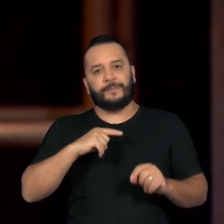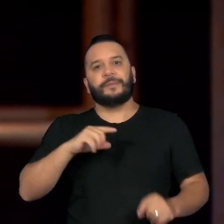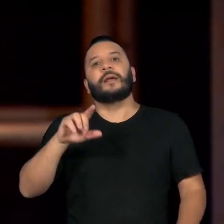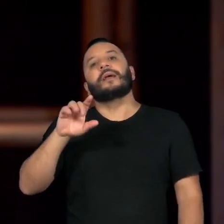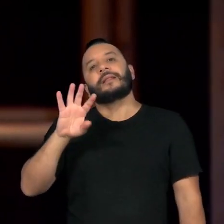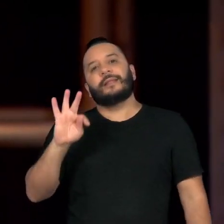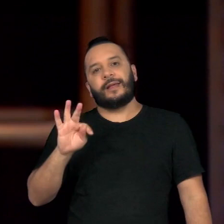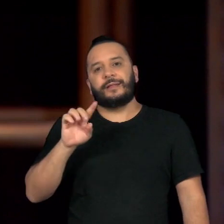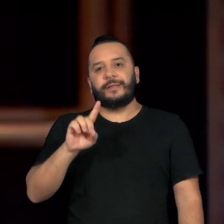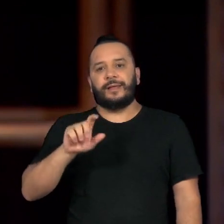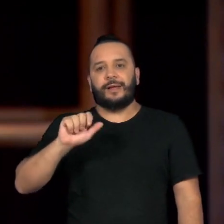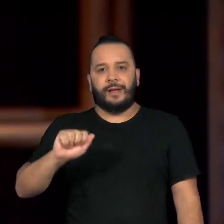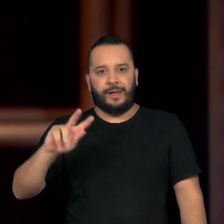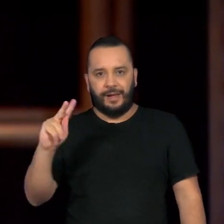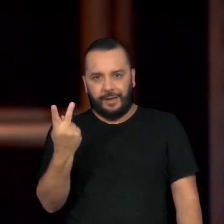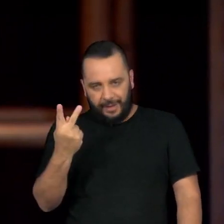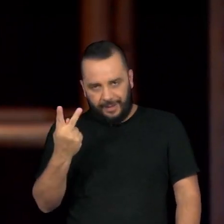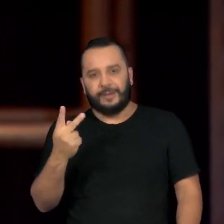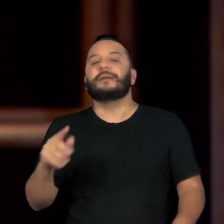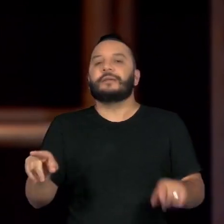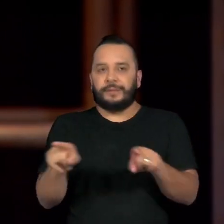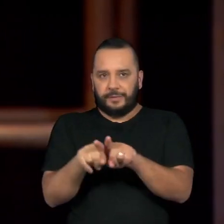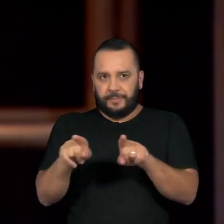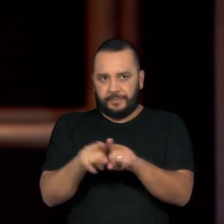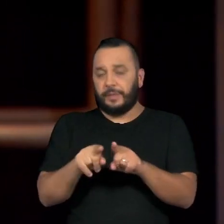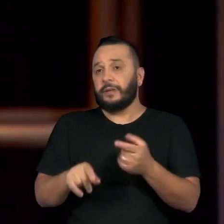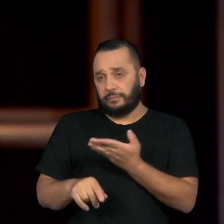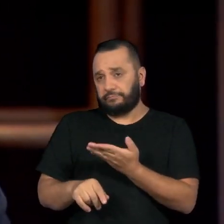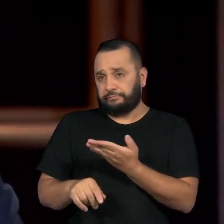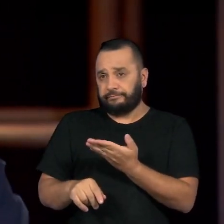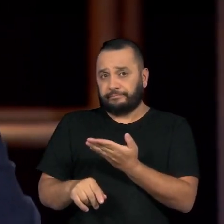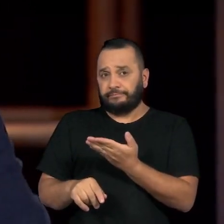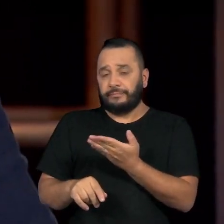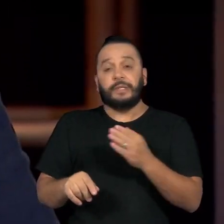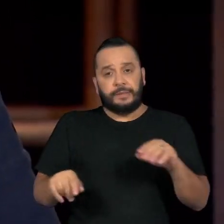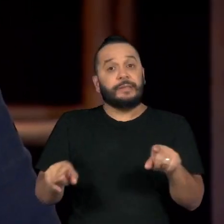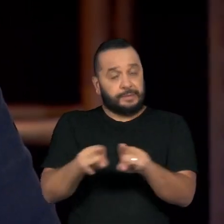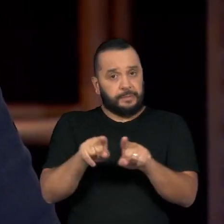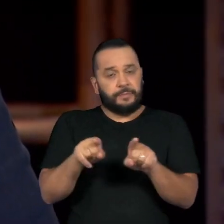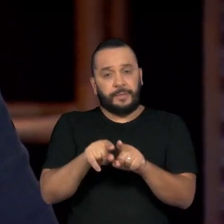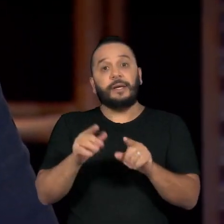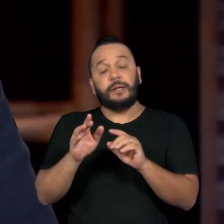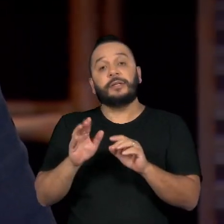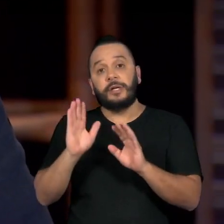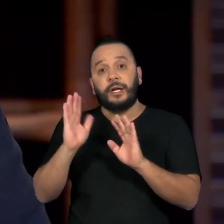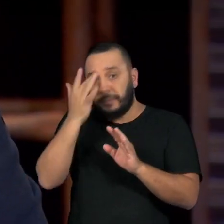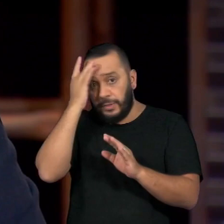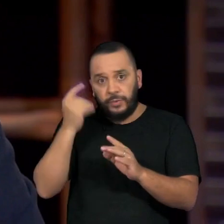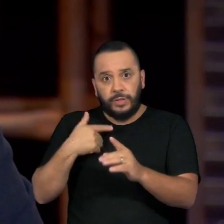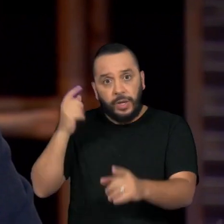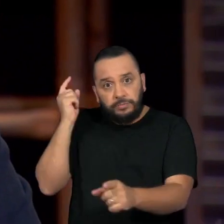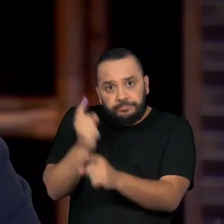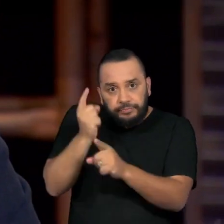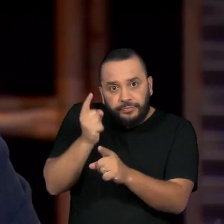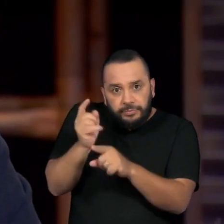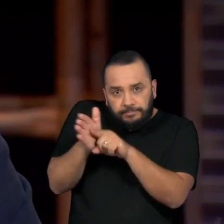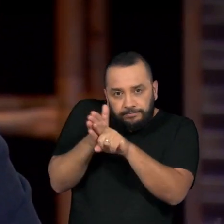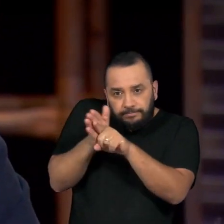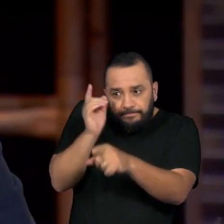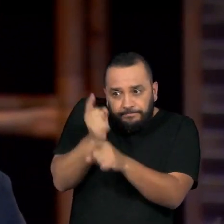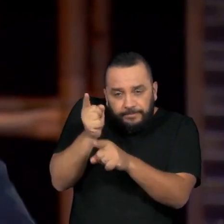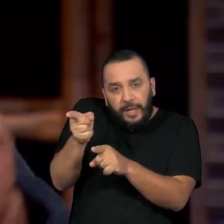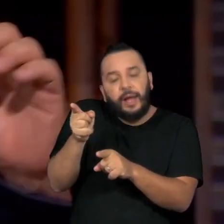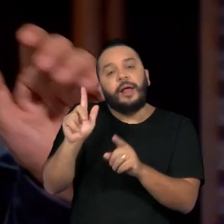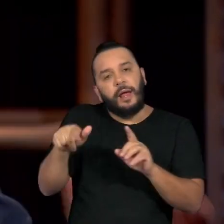de atenção com hiperatividade, como ela já disse, além de ter sido diagnosticada nível 1 no espectro